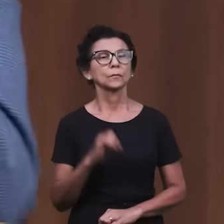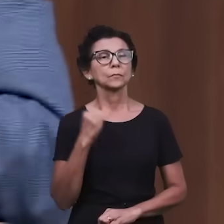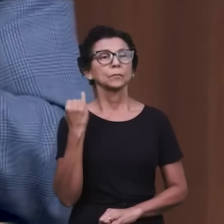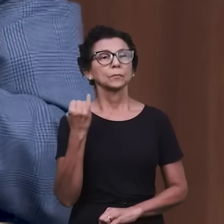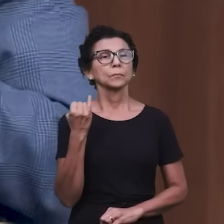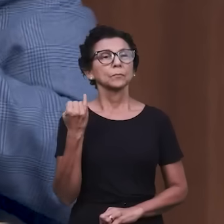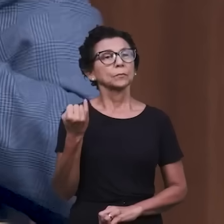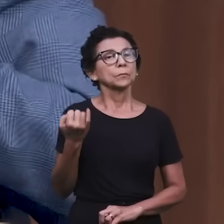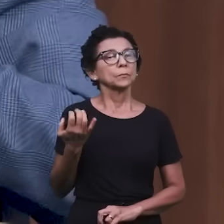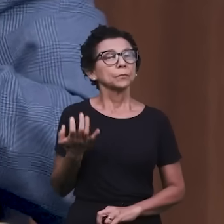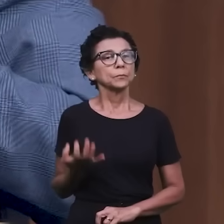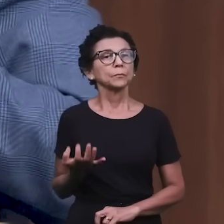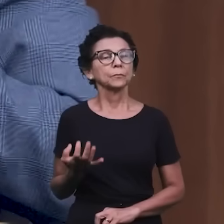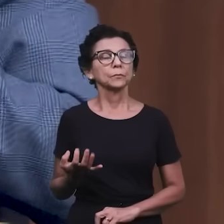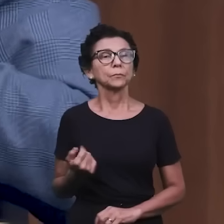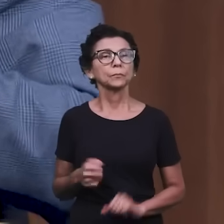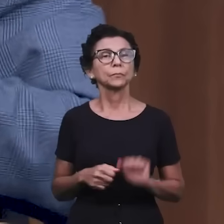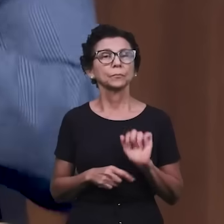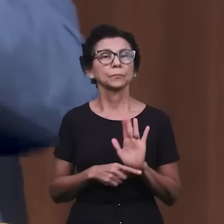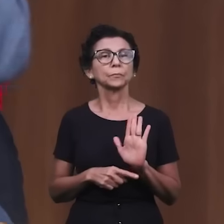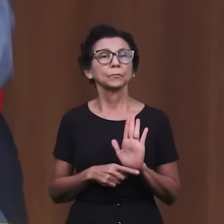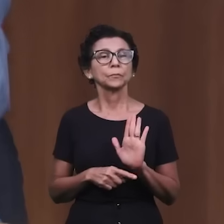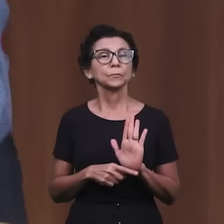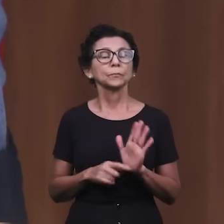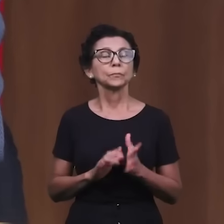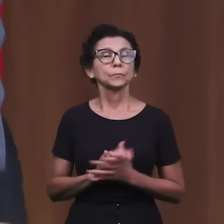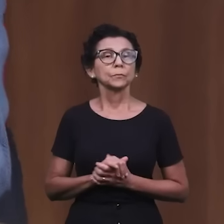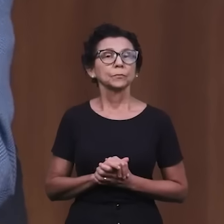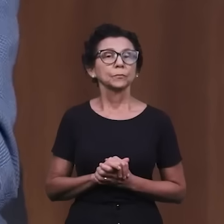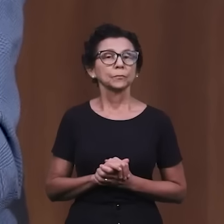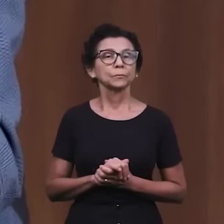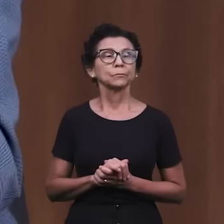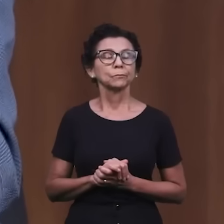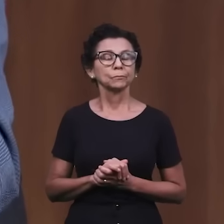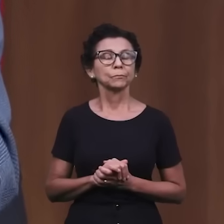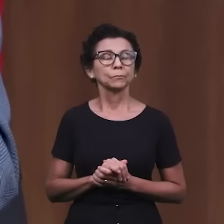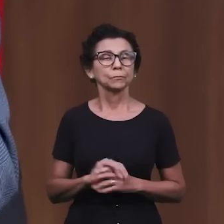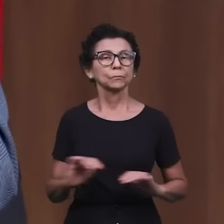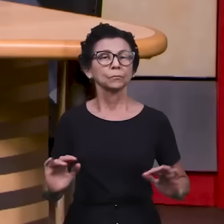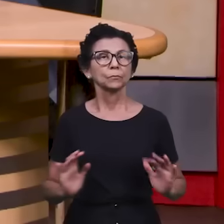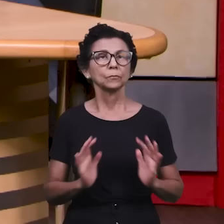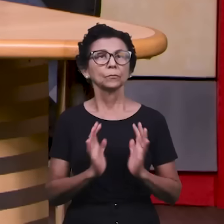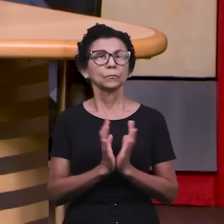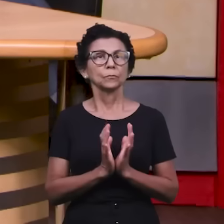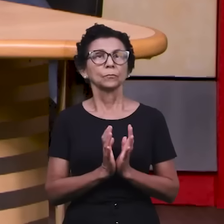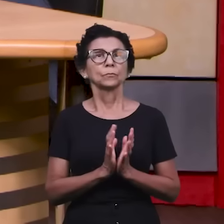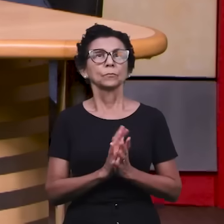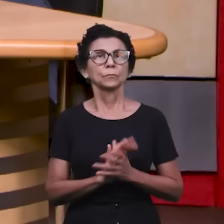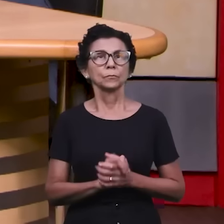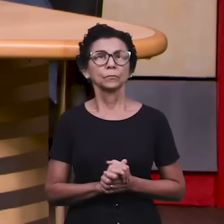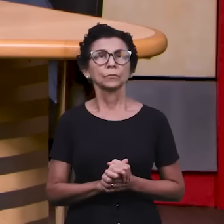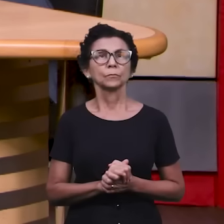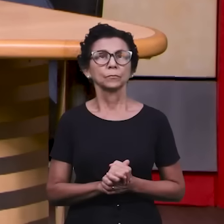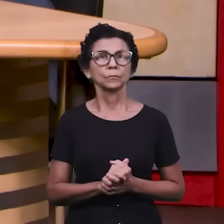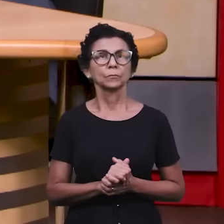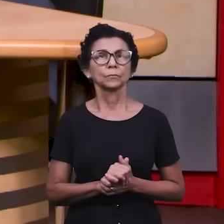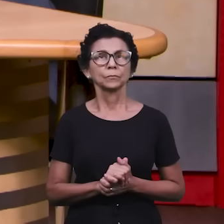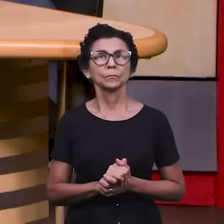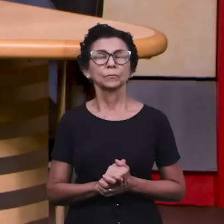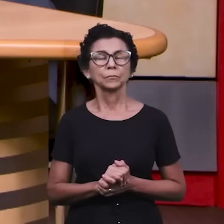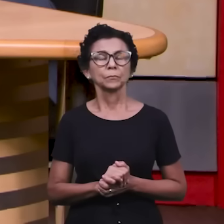importante, porque vai ajudar o nosso governo no grupo. Muito bom, né? Isso é